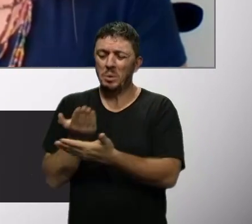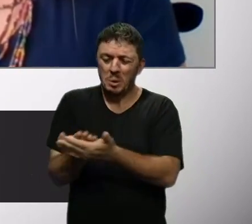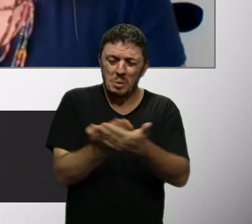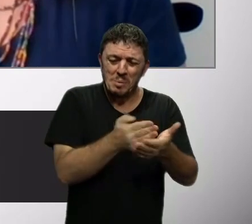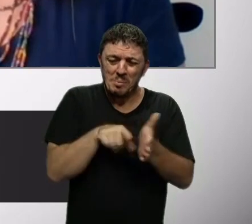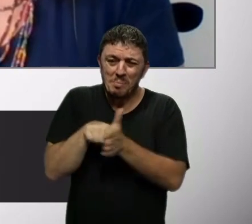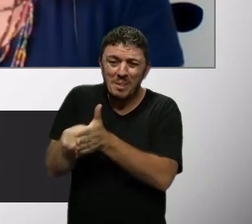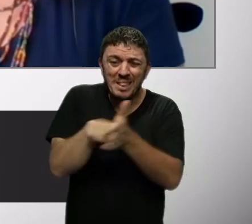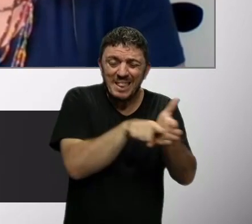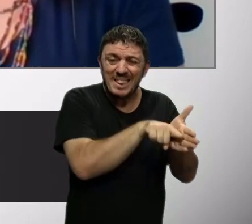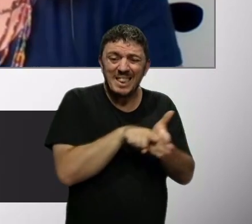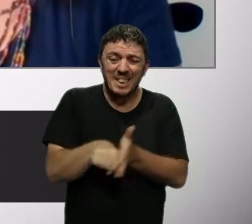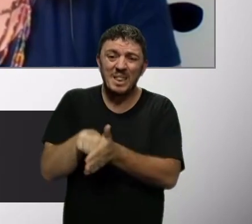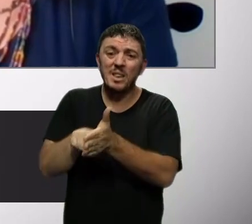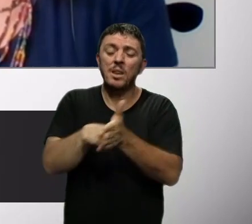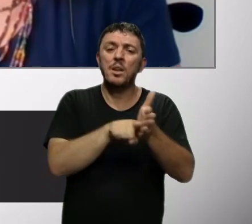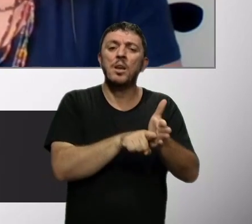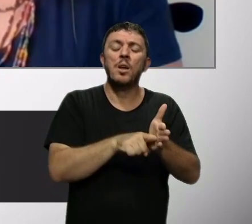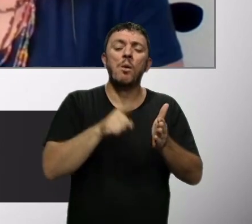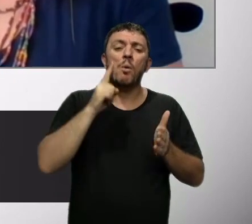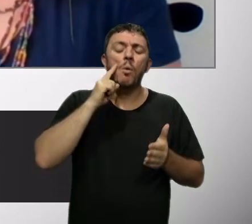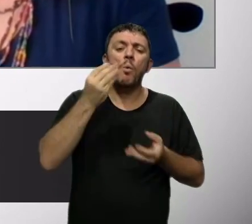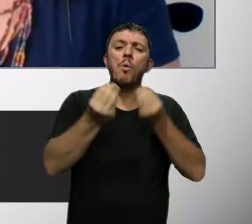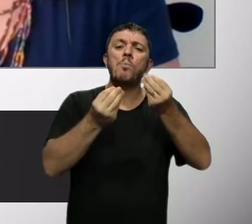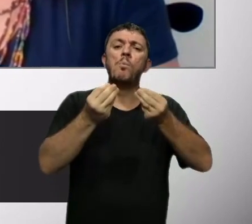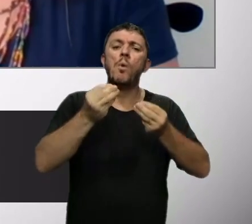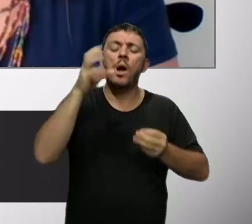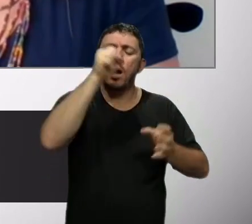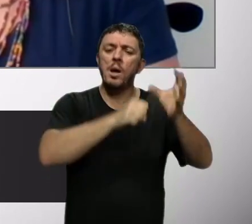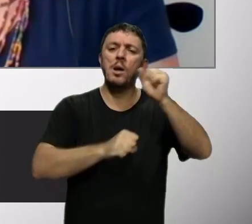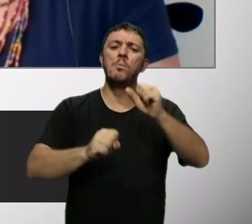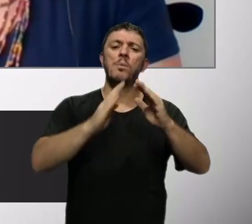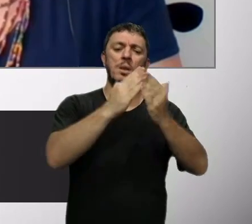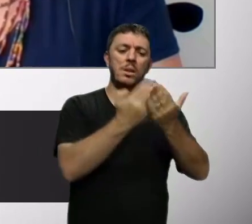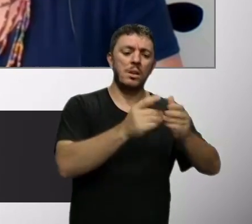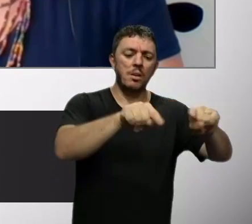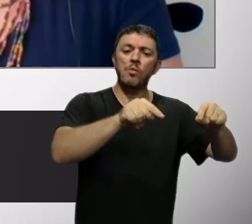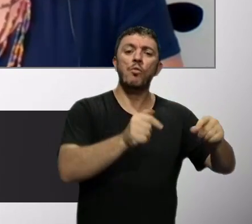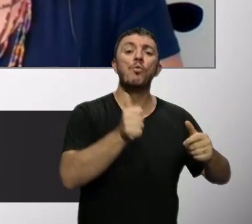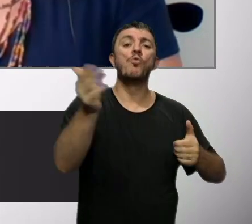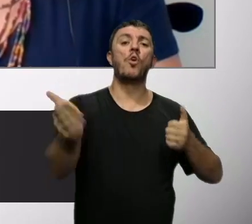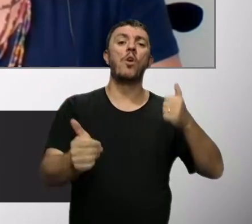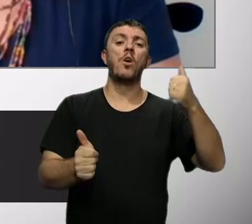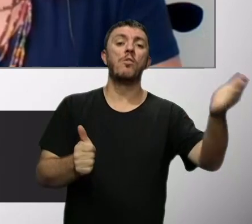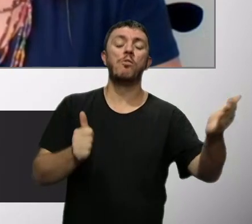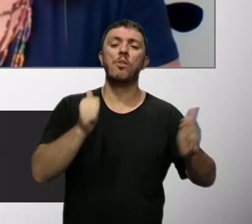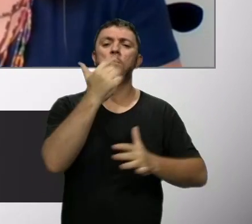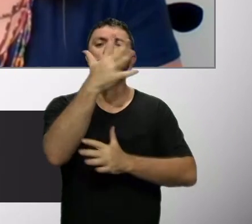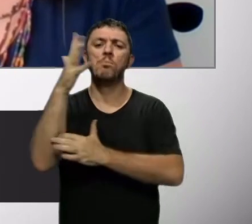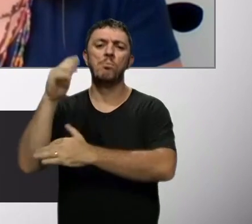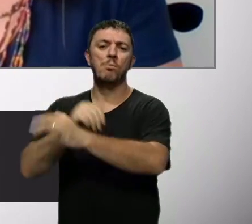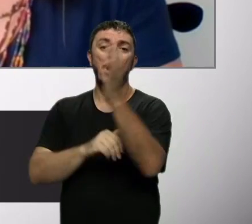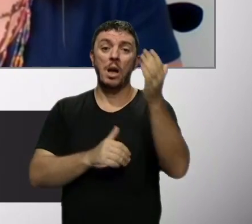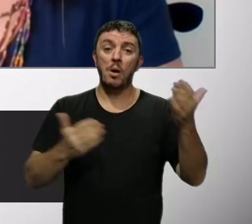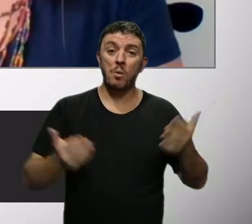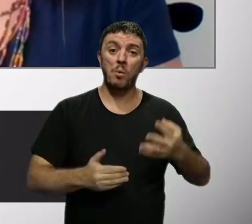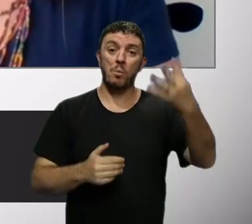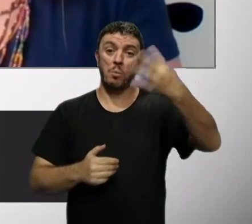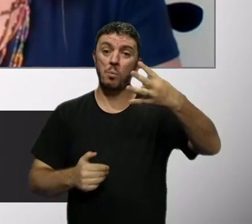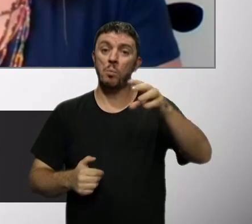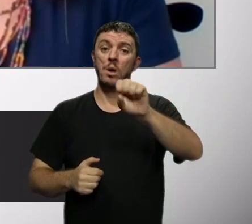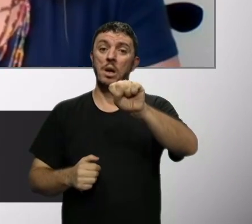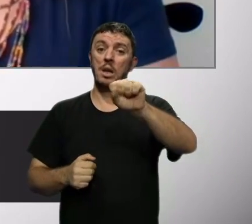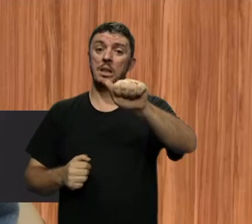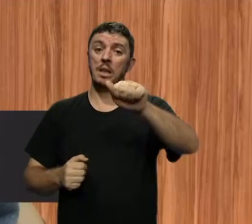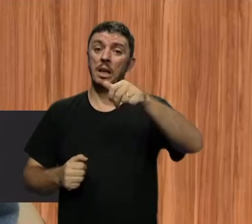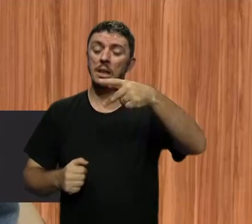o desemparedamento dos espaços escolares e a Quarta SAP é uma ação importante nesse processo. Desde o convite